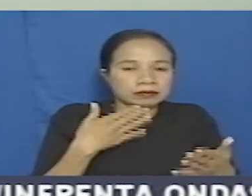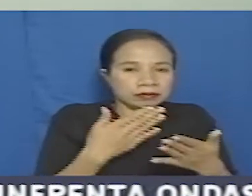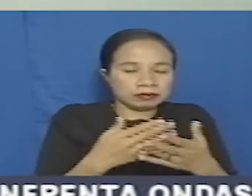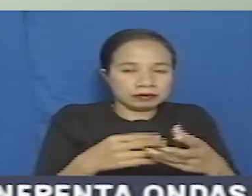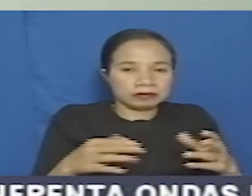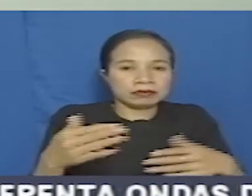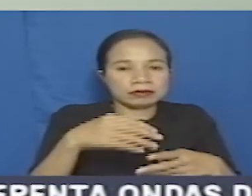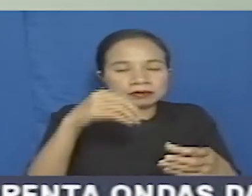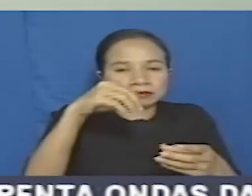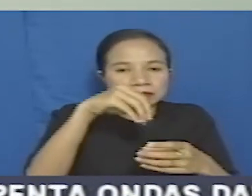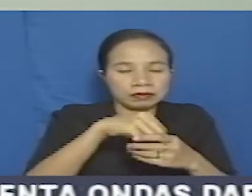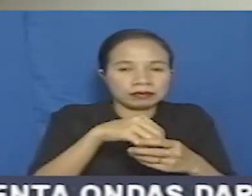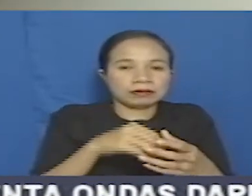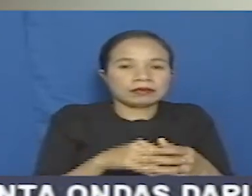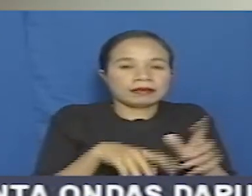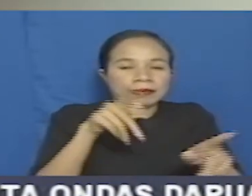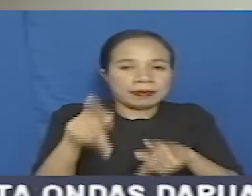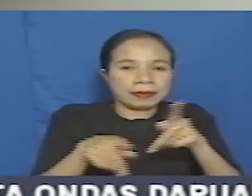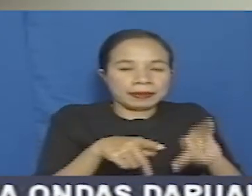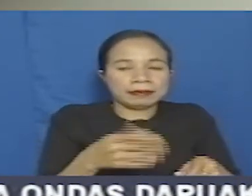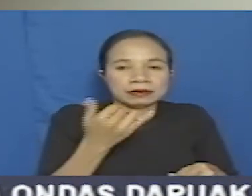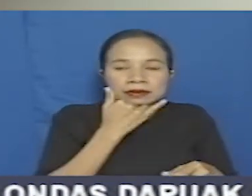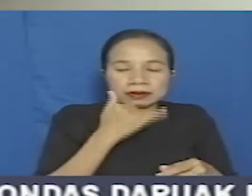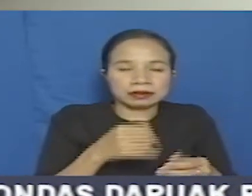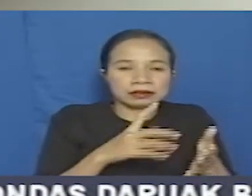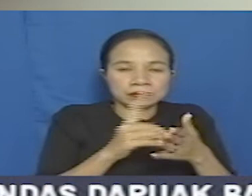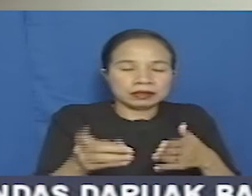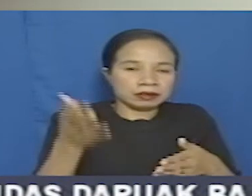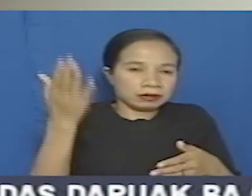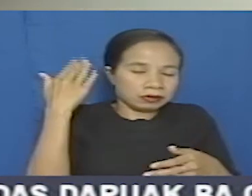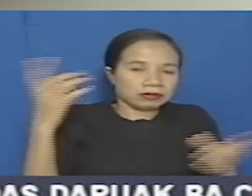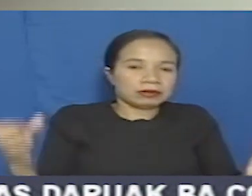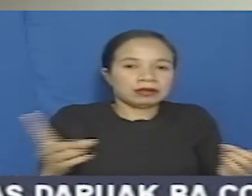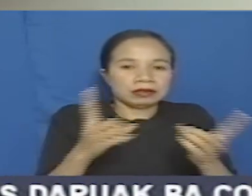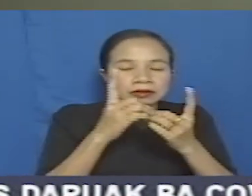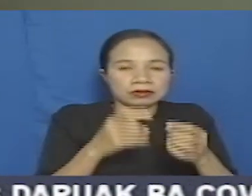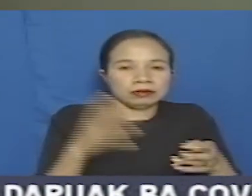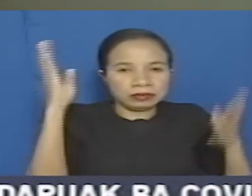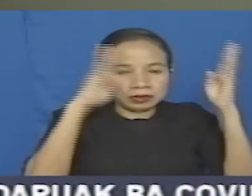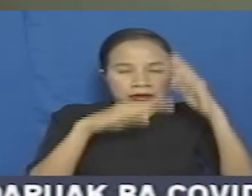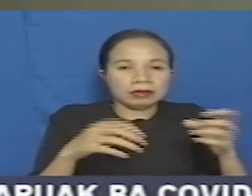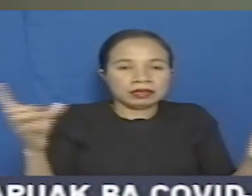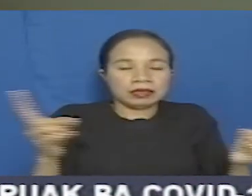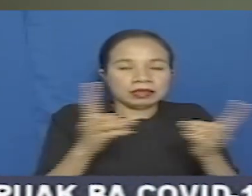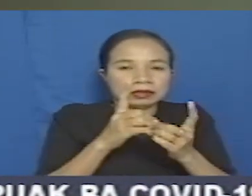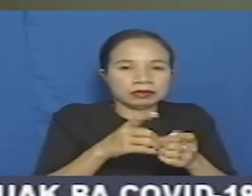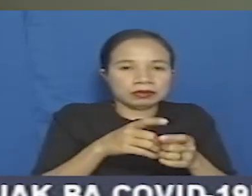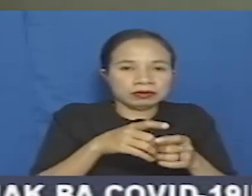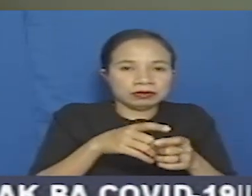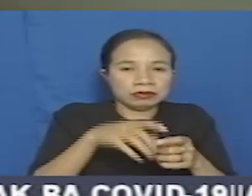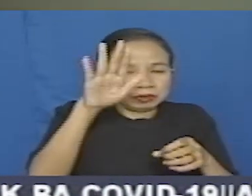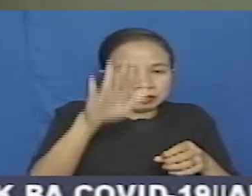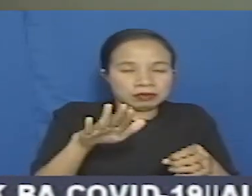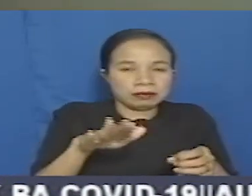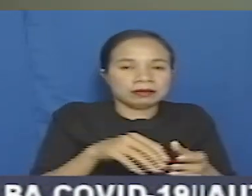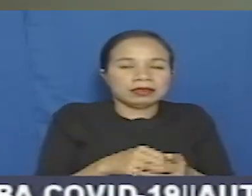acumula maxalak sira. Entretanto, e a semana coto, acontece caso incesto a soro minoridade e município Viqueque,